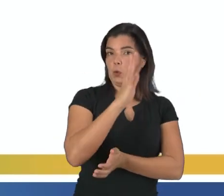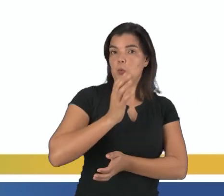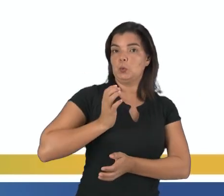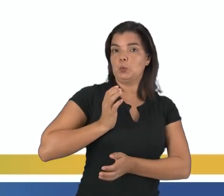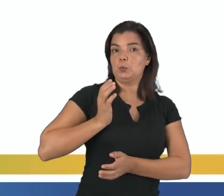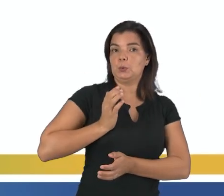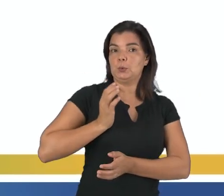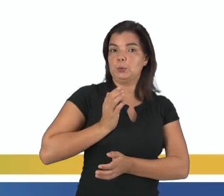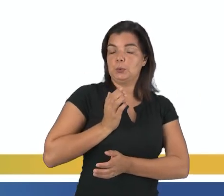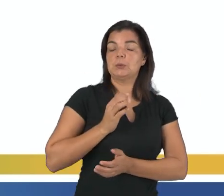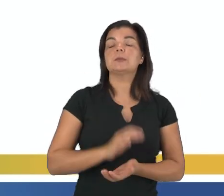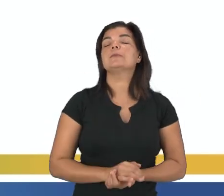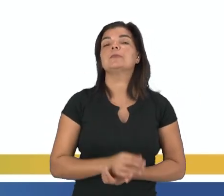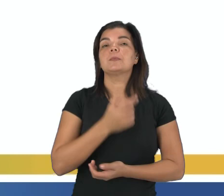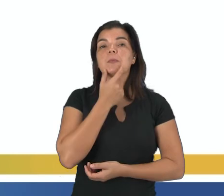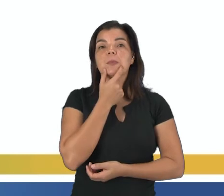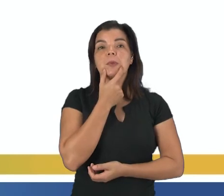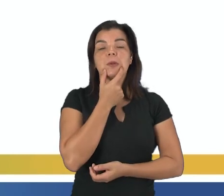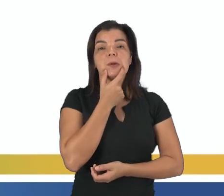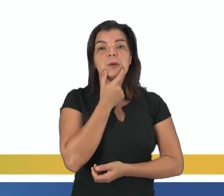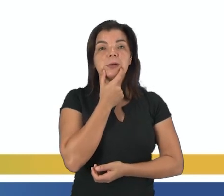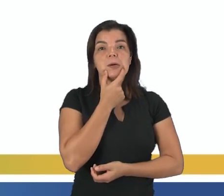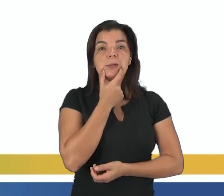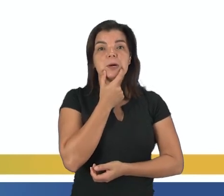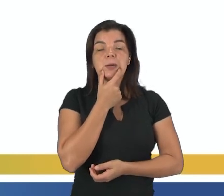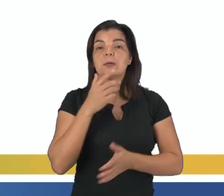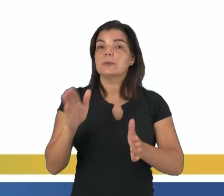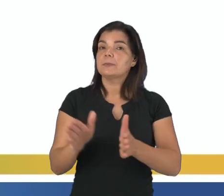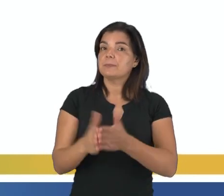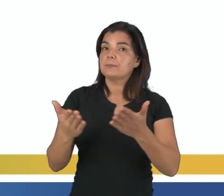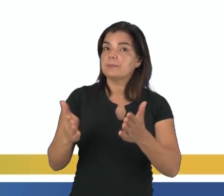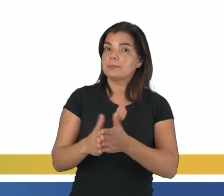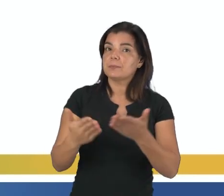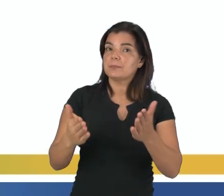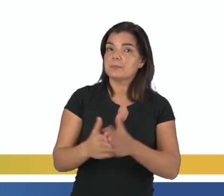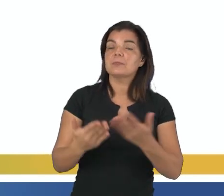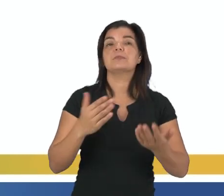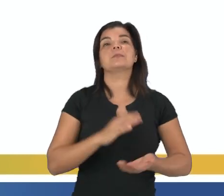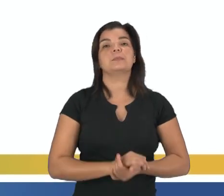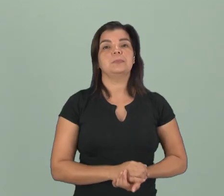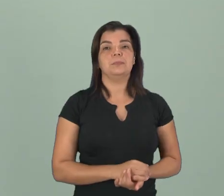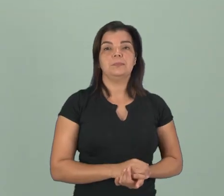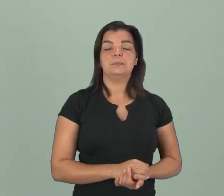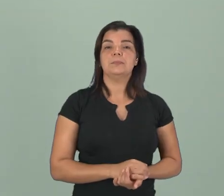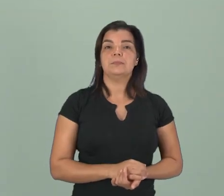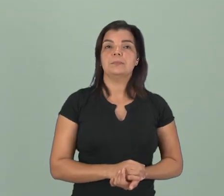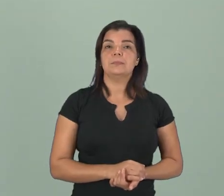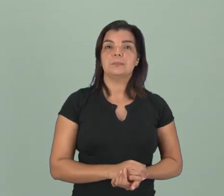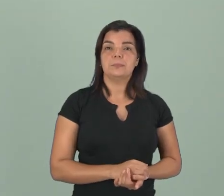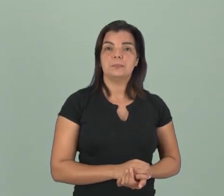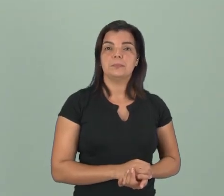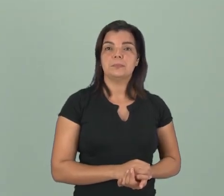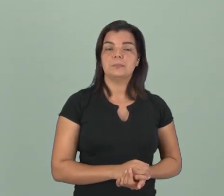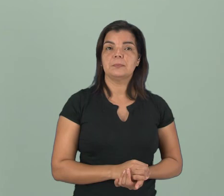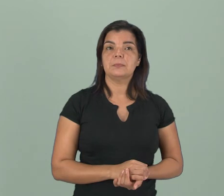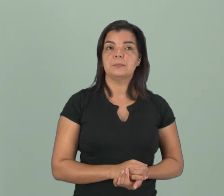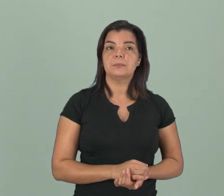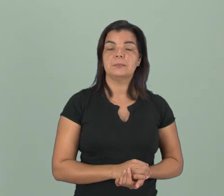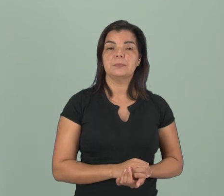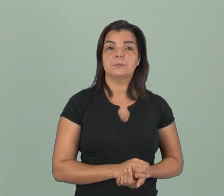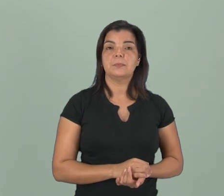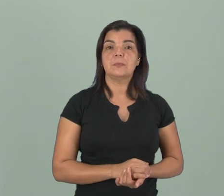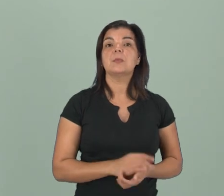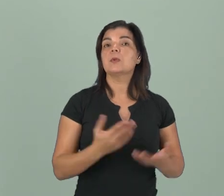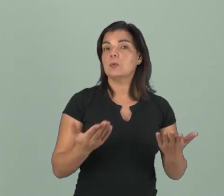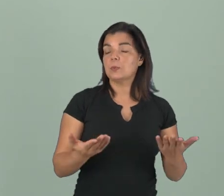o francês ficou sendo falado pelas línguas pelas pessoas mais importantes e o inglês que era uma língua informação começou a ser falado apenas pelos